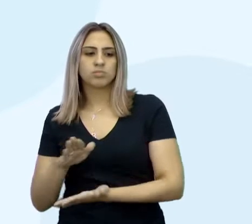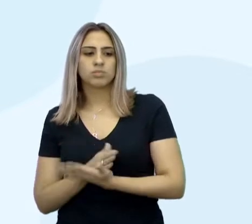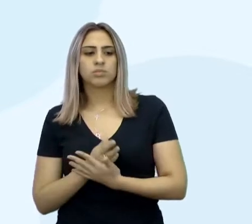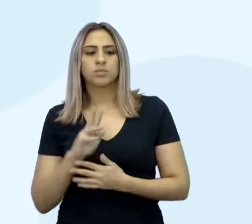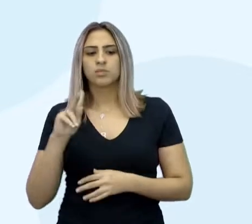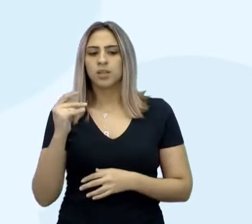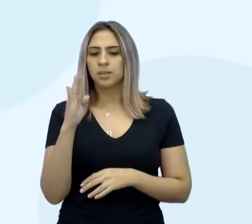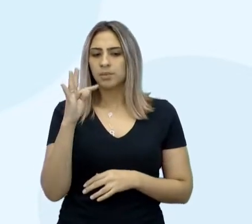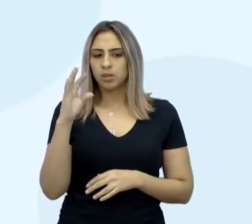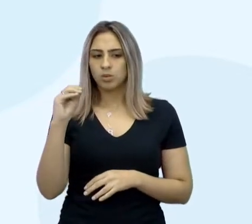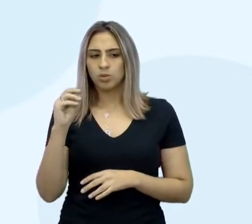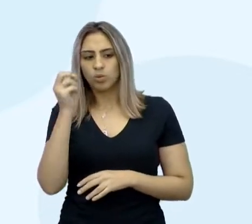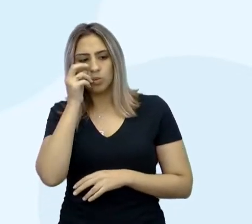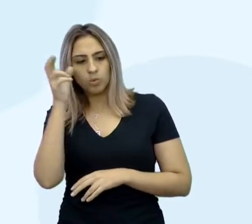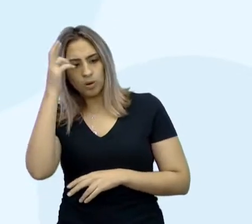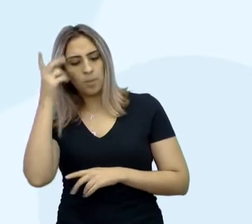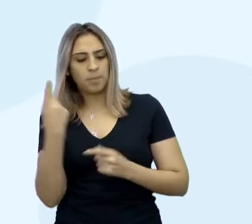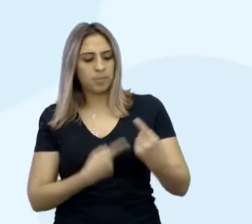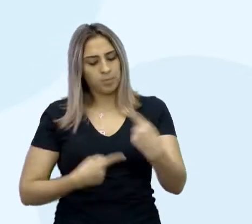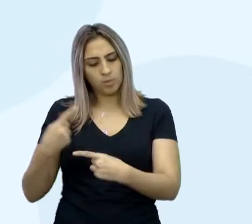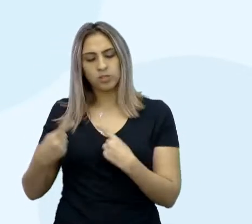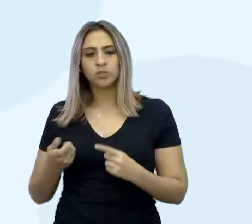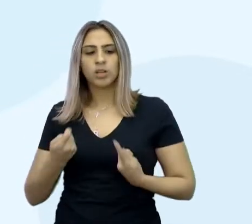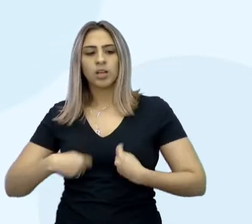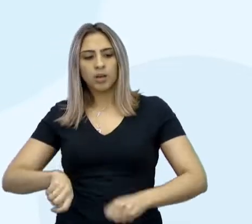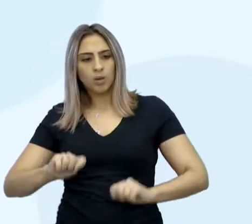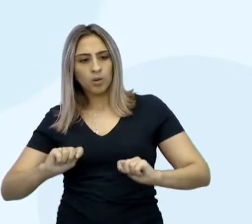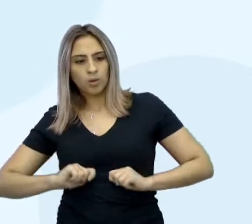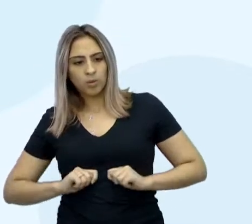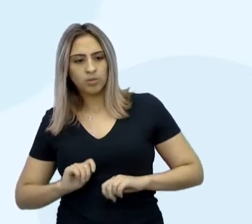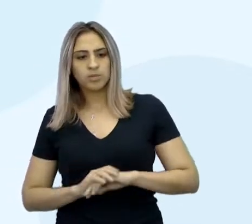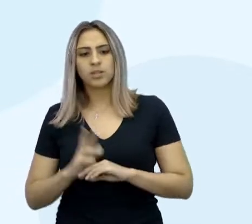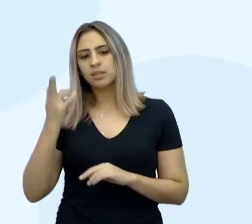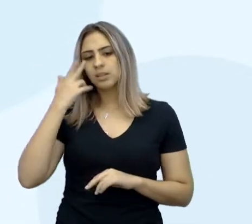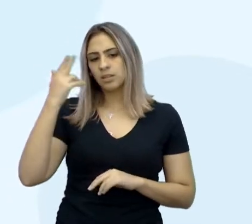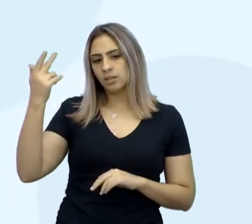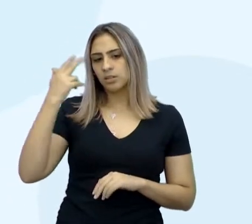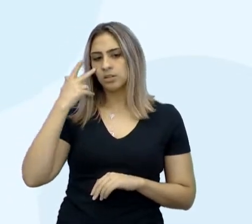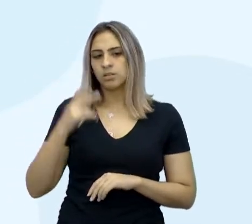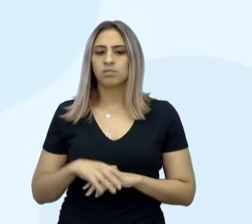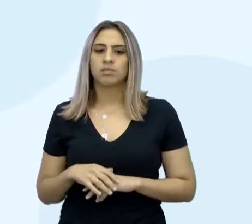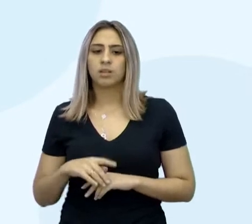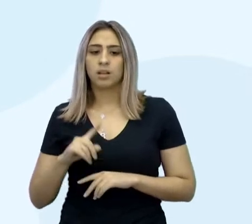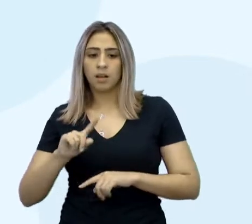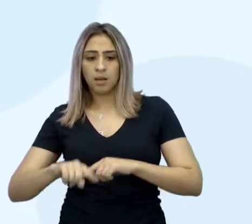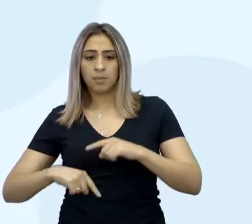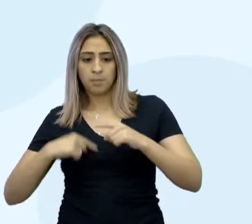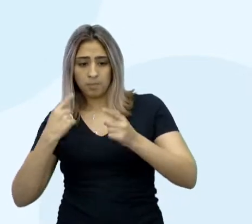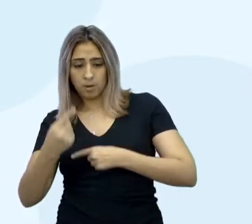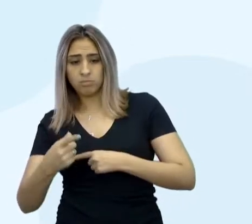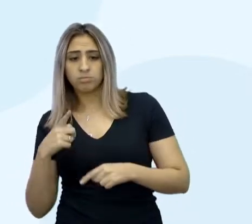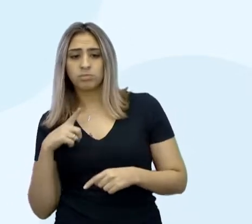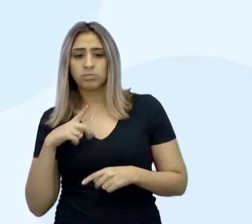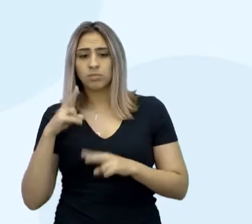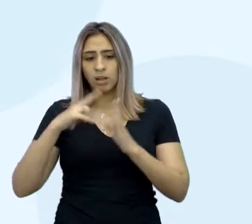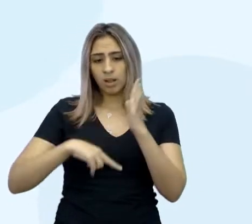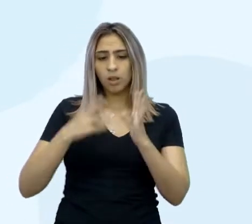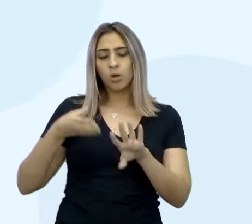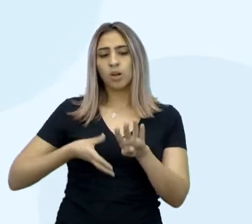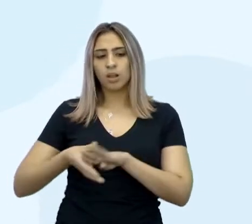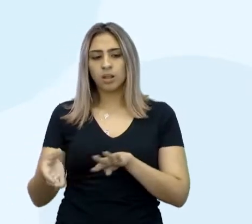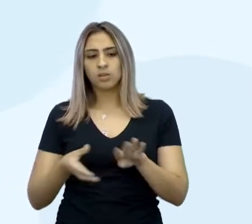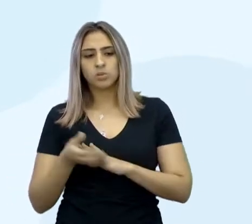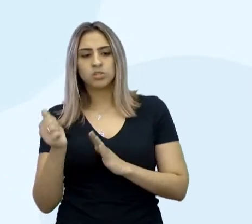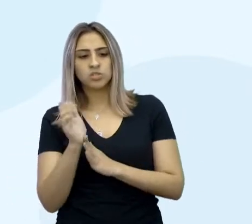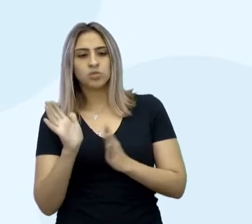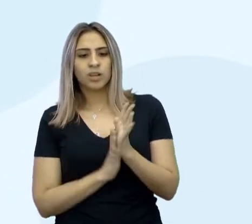âmbito cultural, político, econômico e natural. Após isso, vamos ler as orientações da